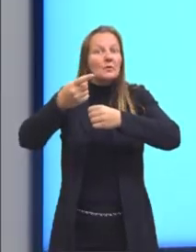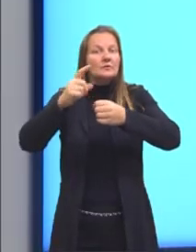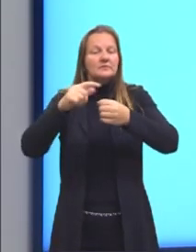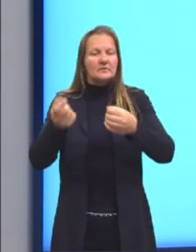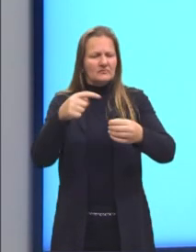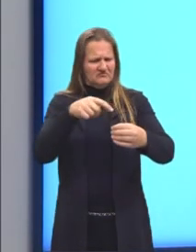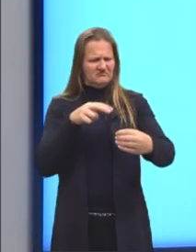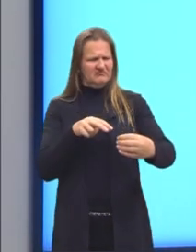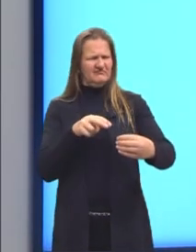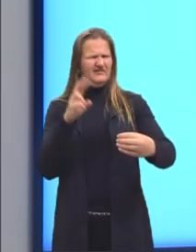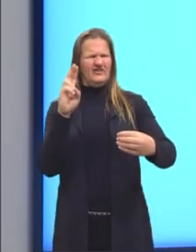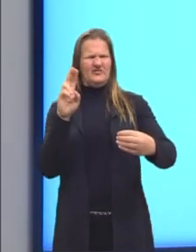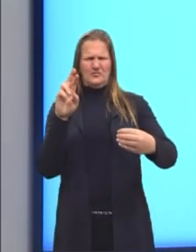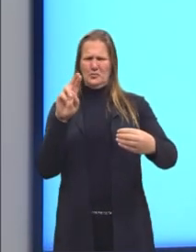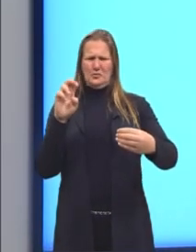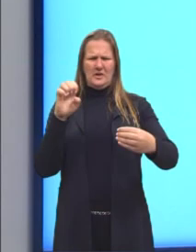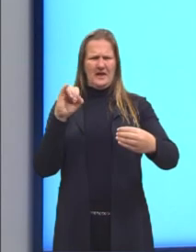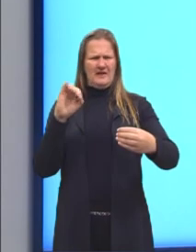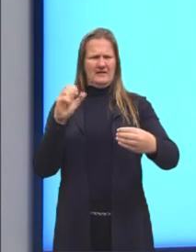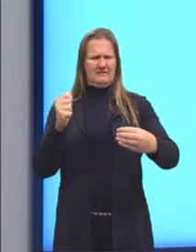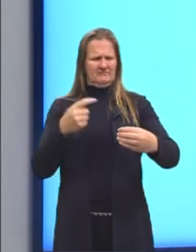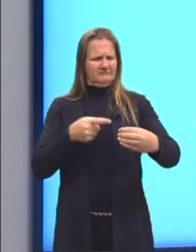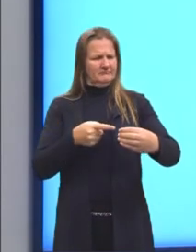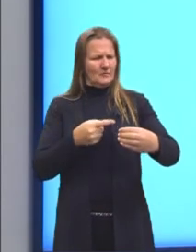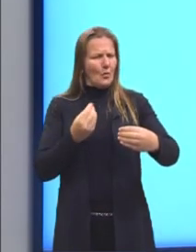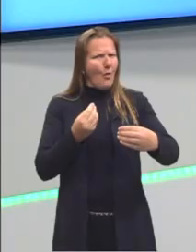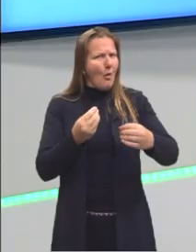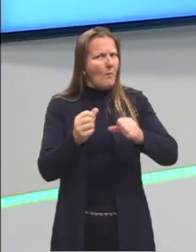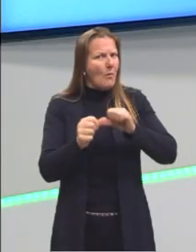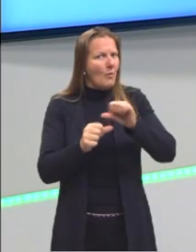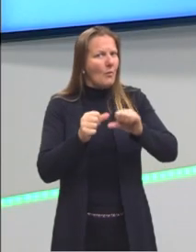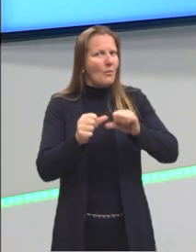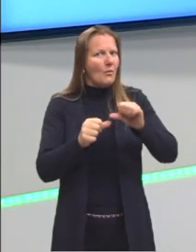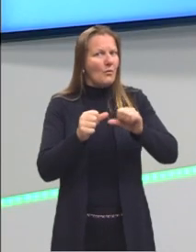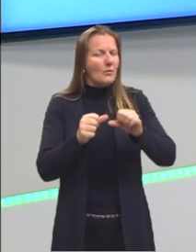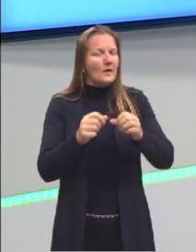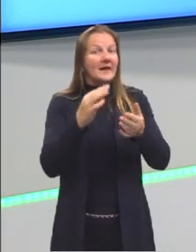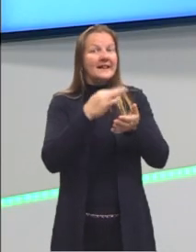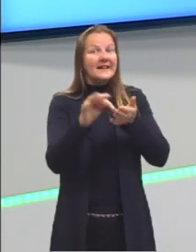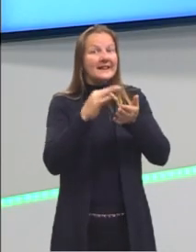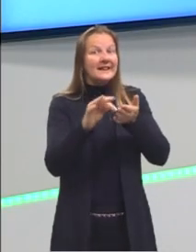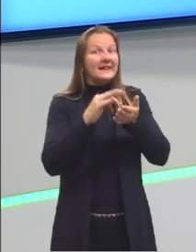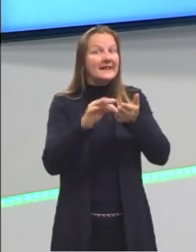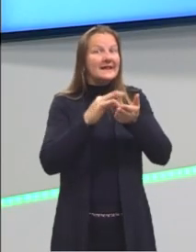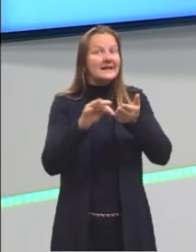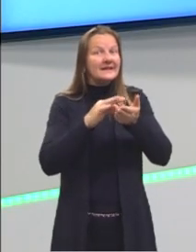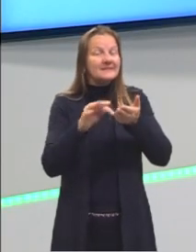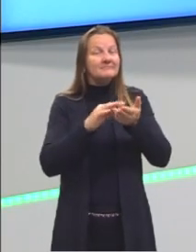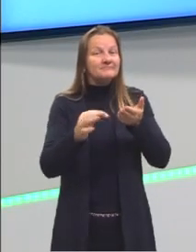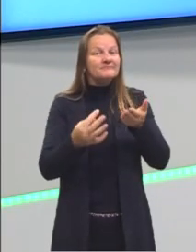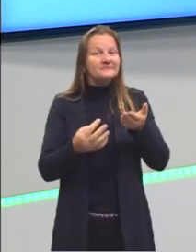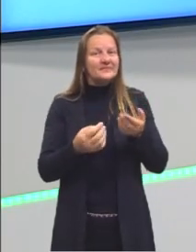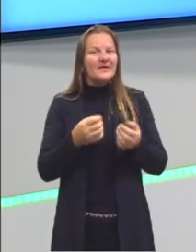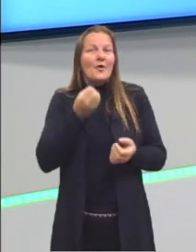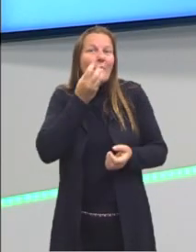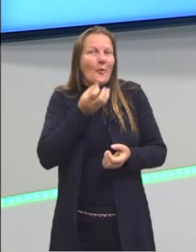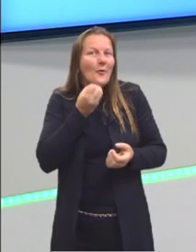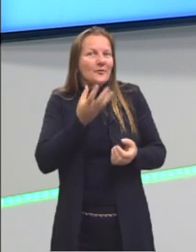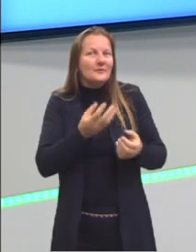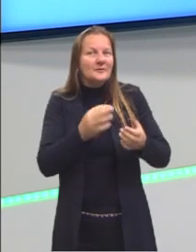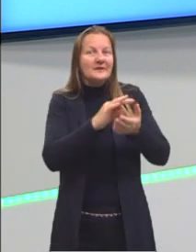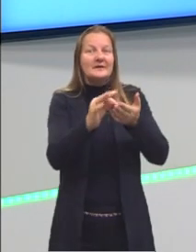cianeto tinha a ureia e um composto orgânico então ele conseguiu derrubar sem querer segundos relates